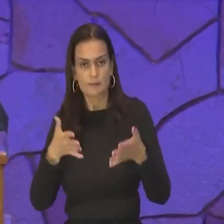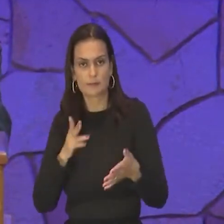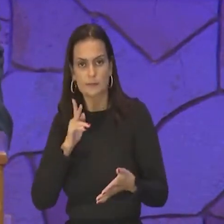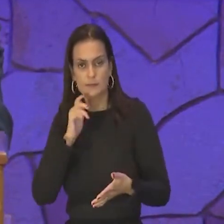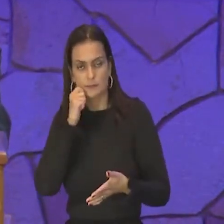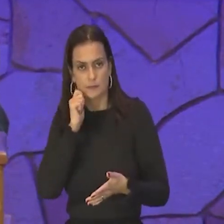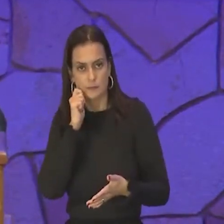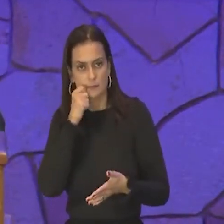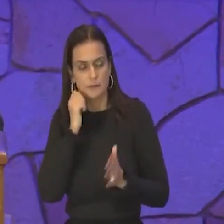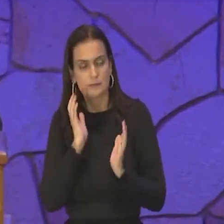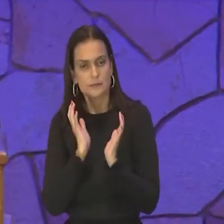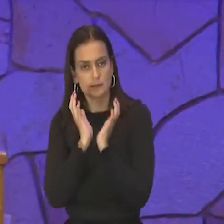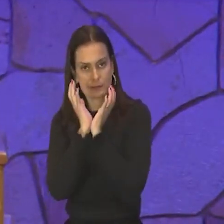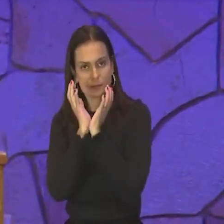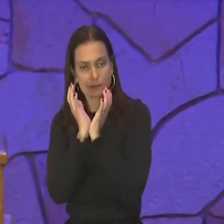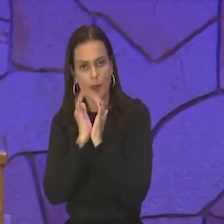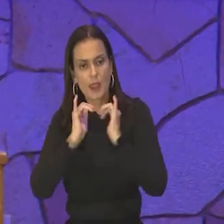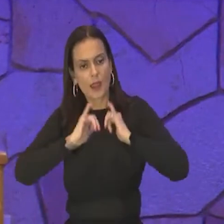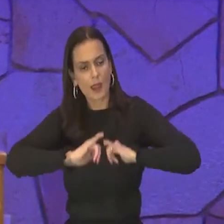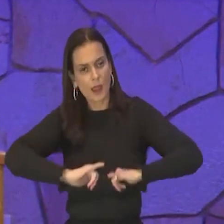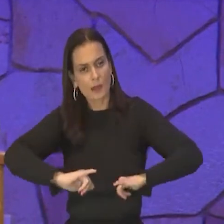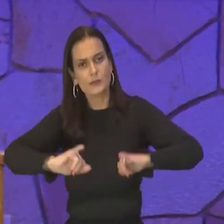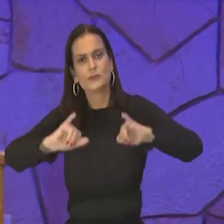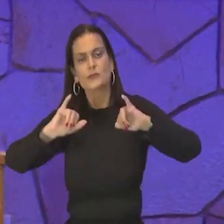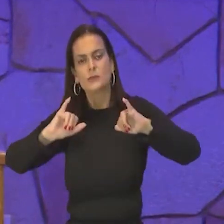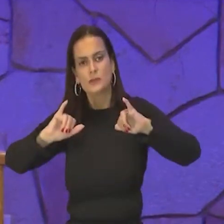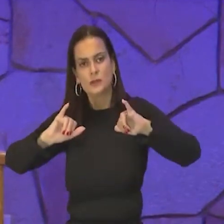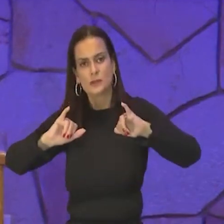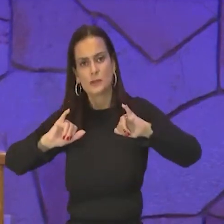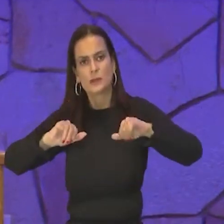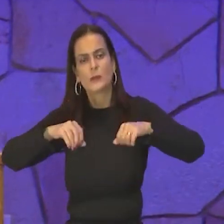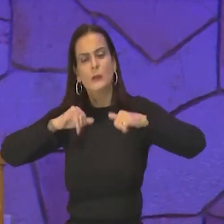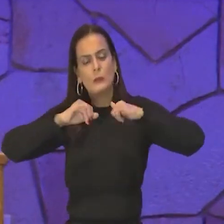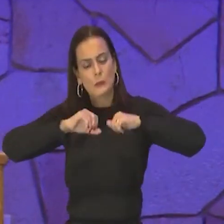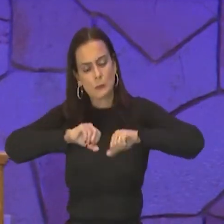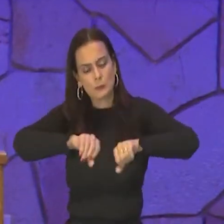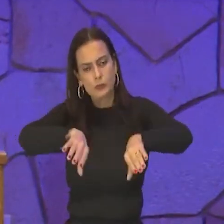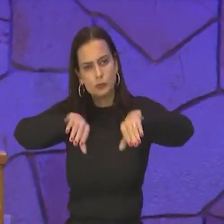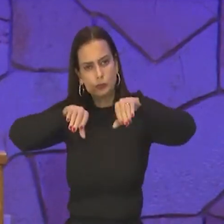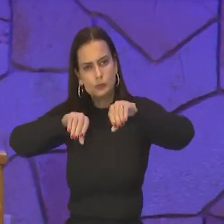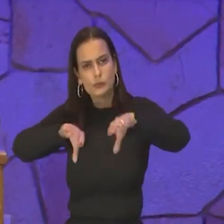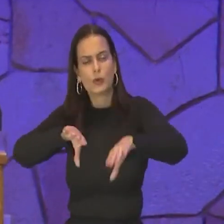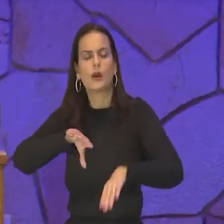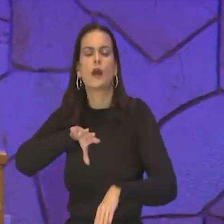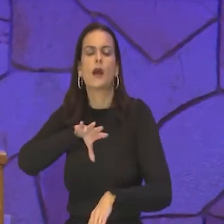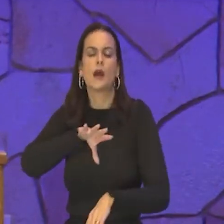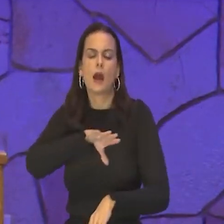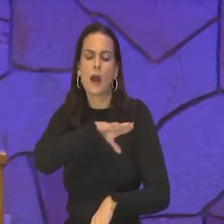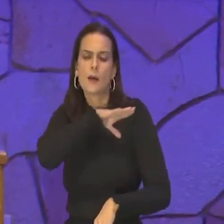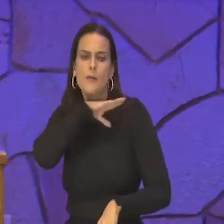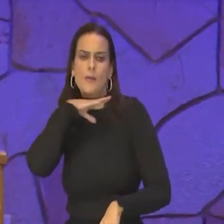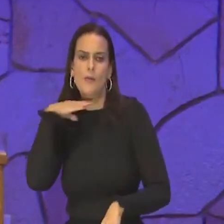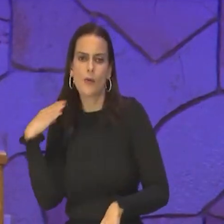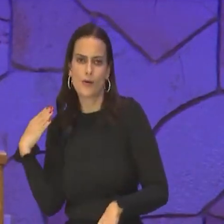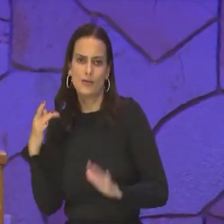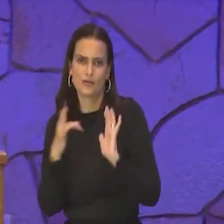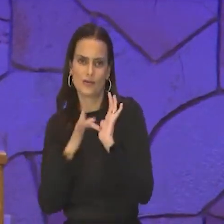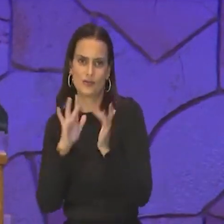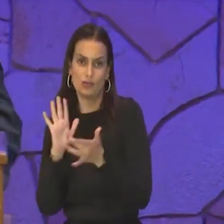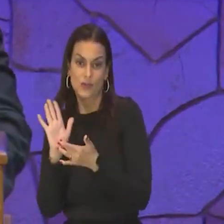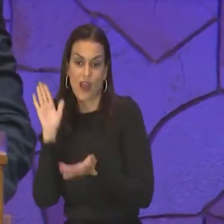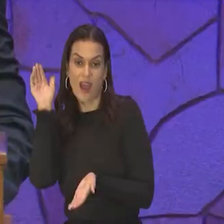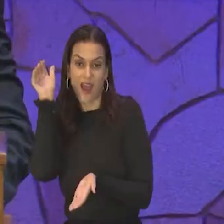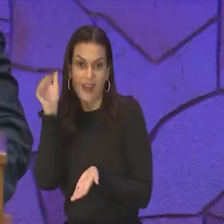do Senhor, nós estamos anunciando, nós estamos proclamando a morte do Senhor até que Ele venha,